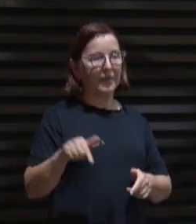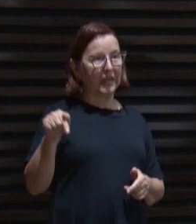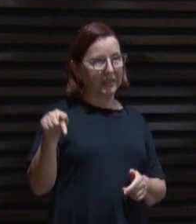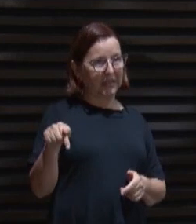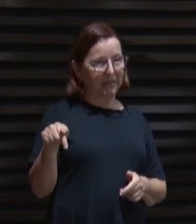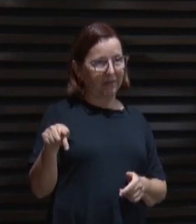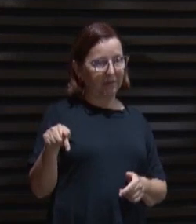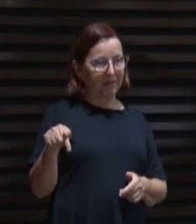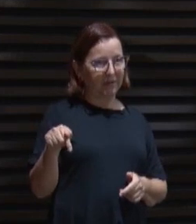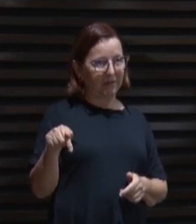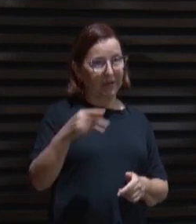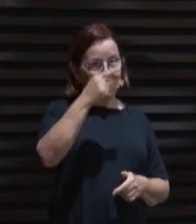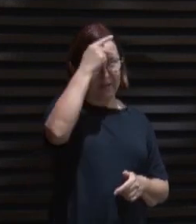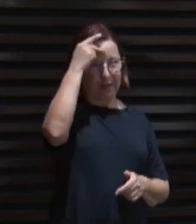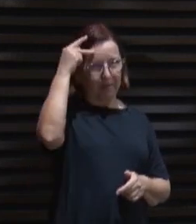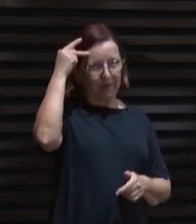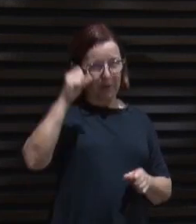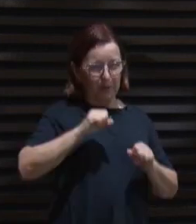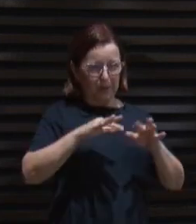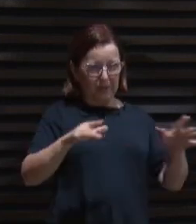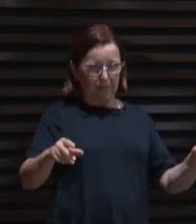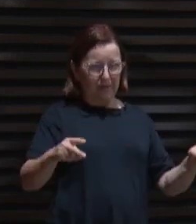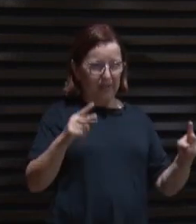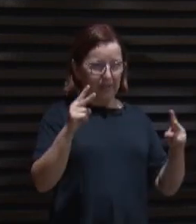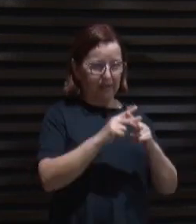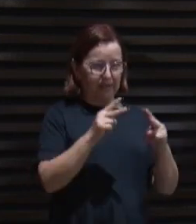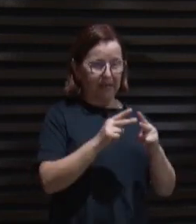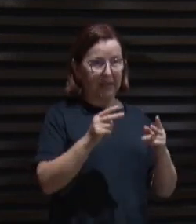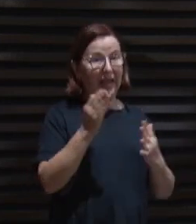é o que semeia contenda entre os irmãos.